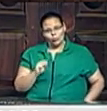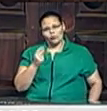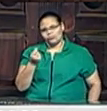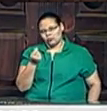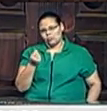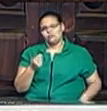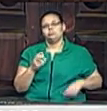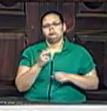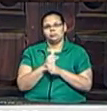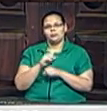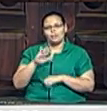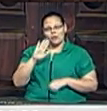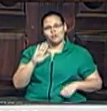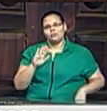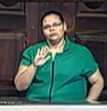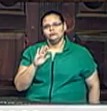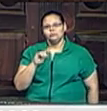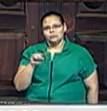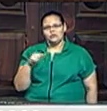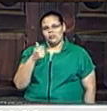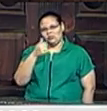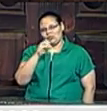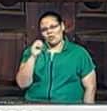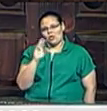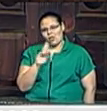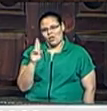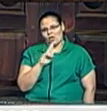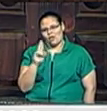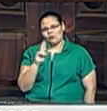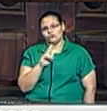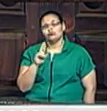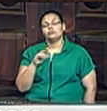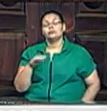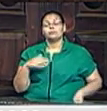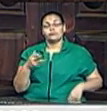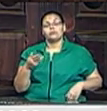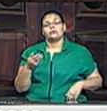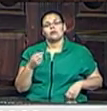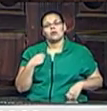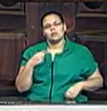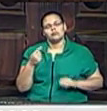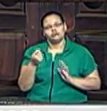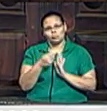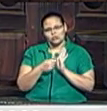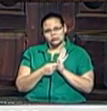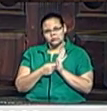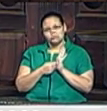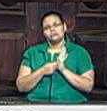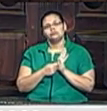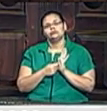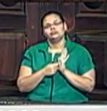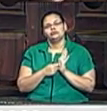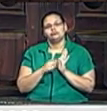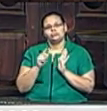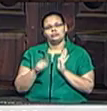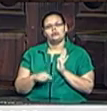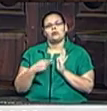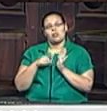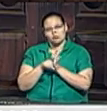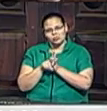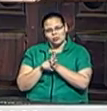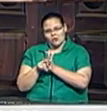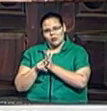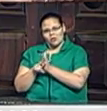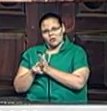per capita chegue a R$ 100,00. E com isso, o cadastro passa por uma análise que é